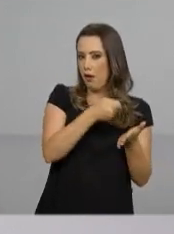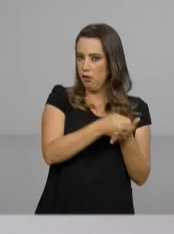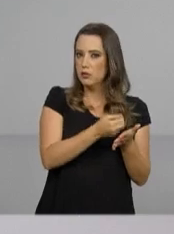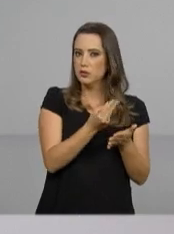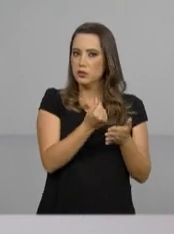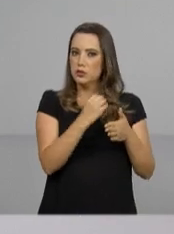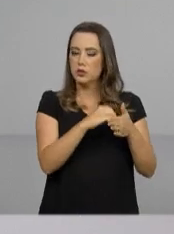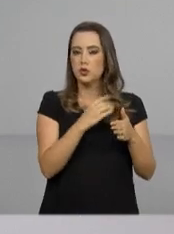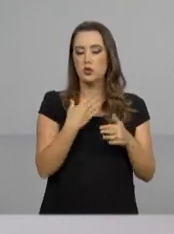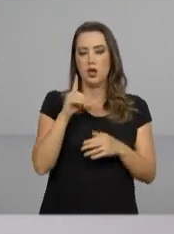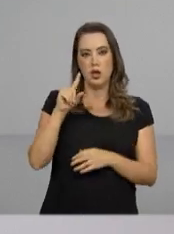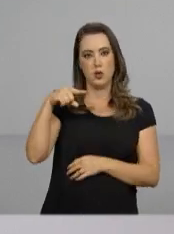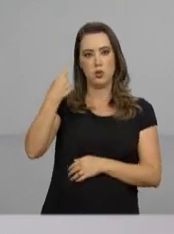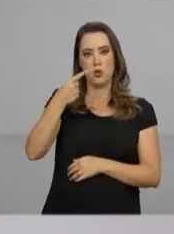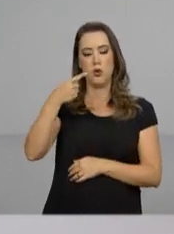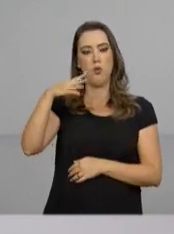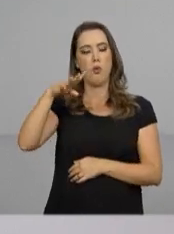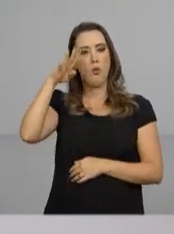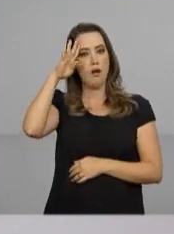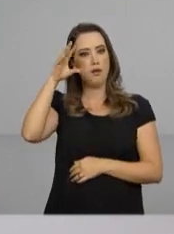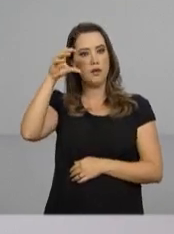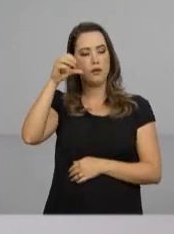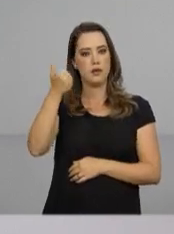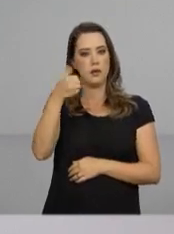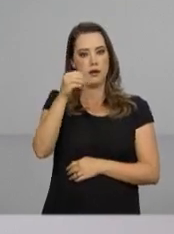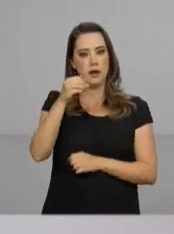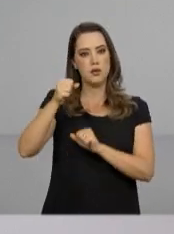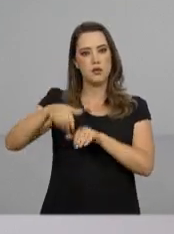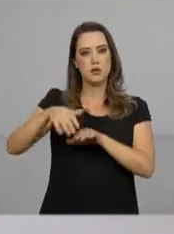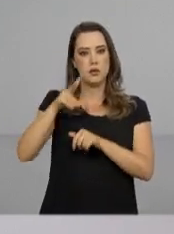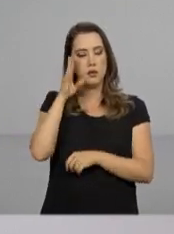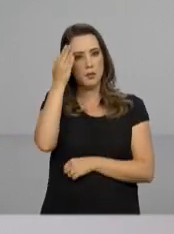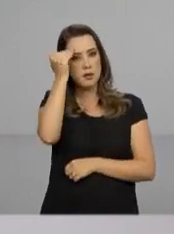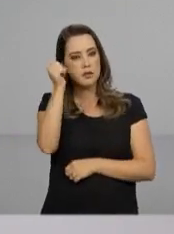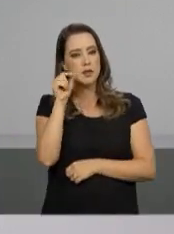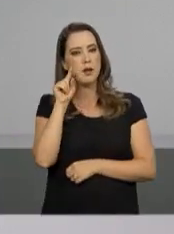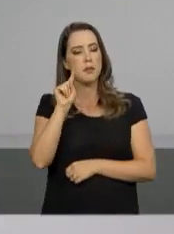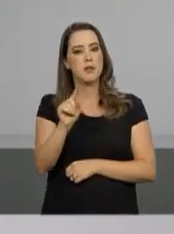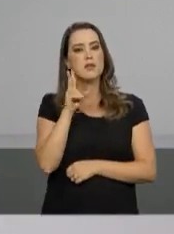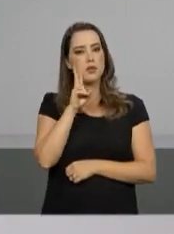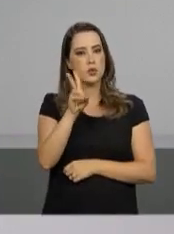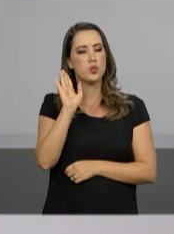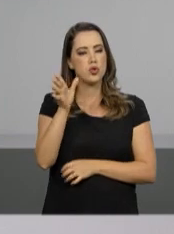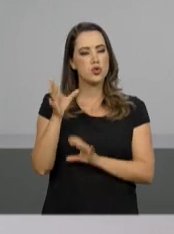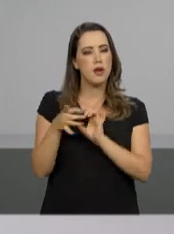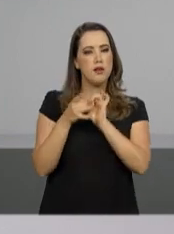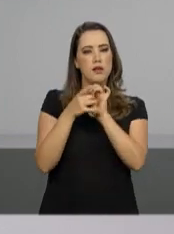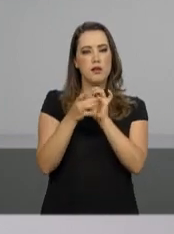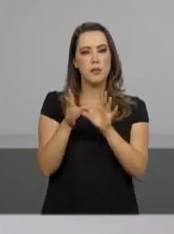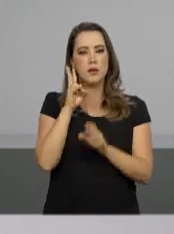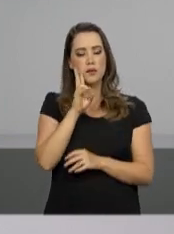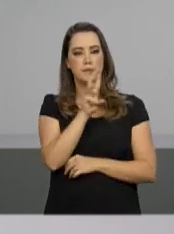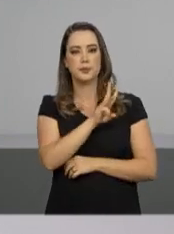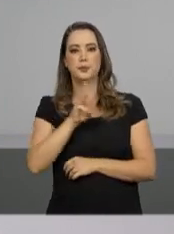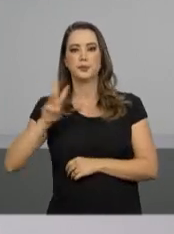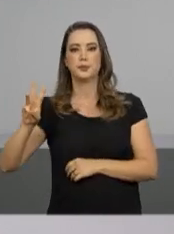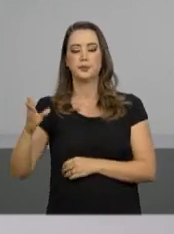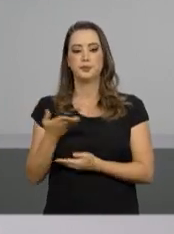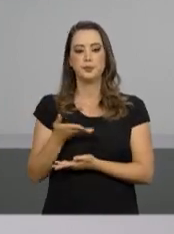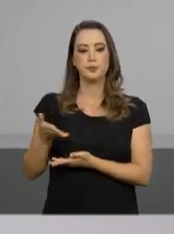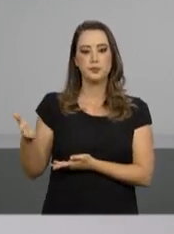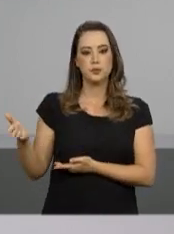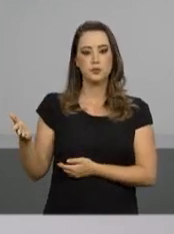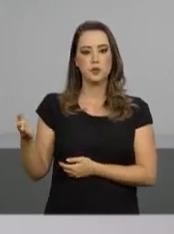da próxima segunda-feira, 10 de setembro. Para saber se a sua declaração está neste lote, basta acessar a partir de